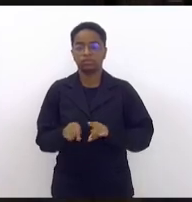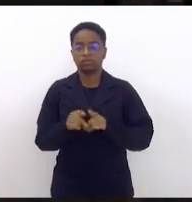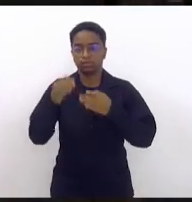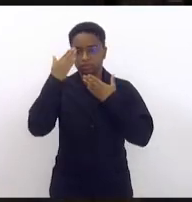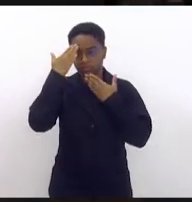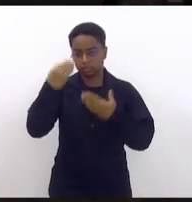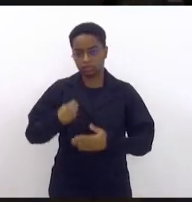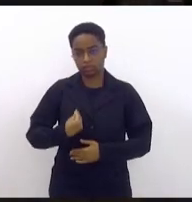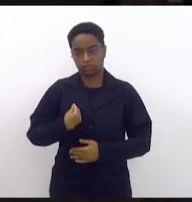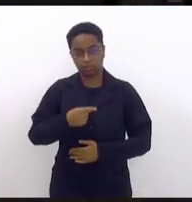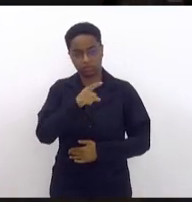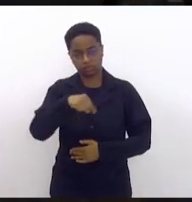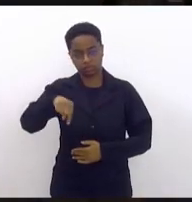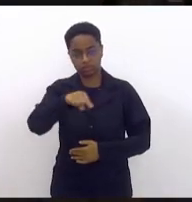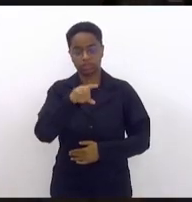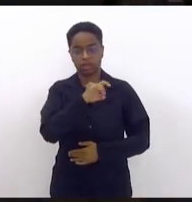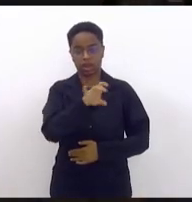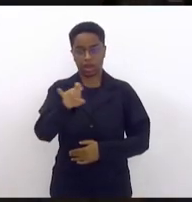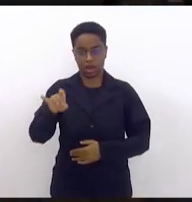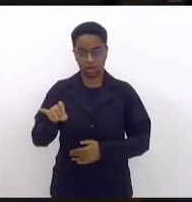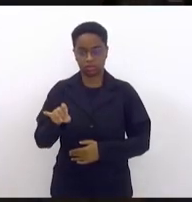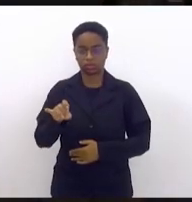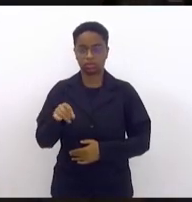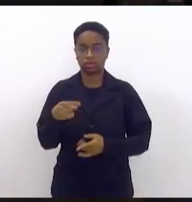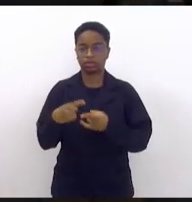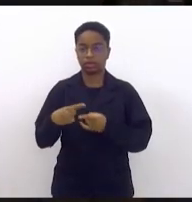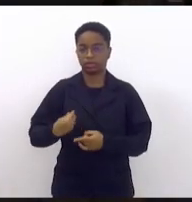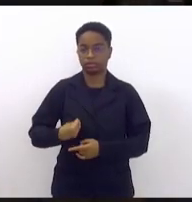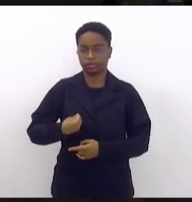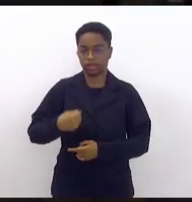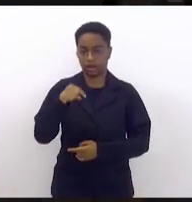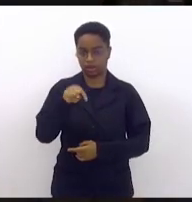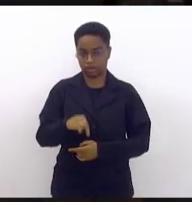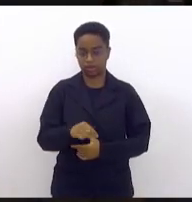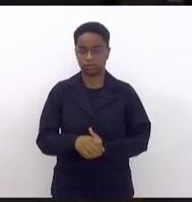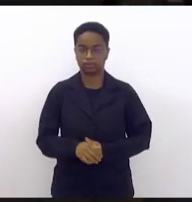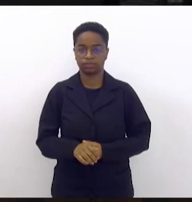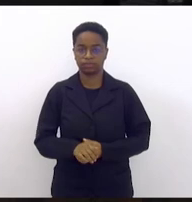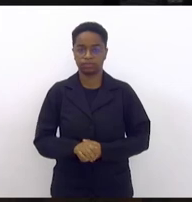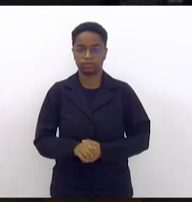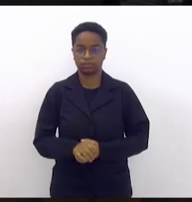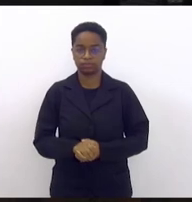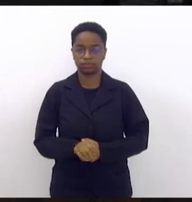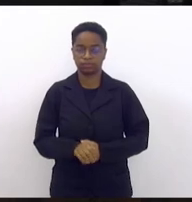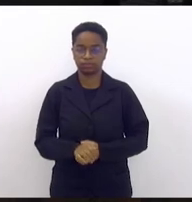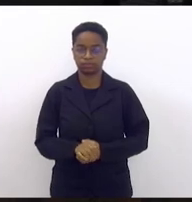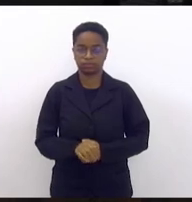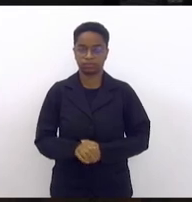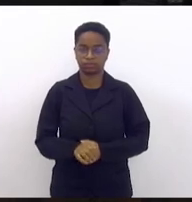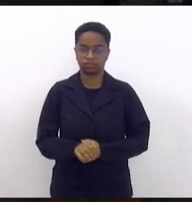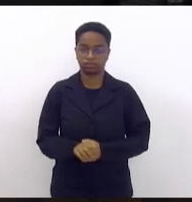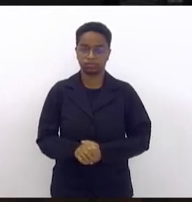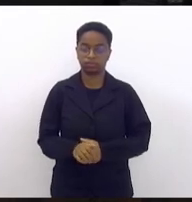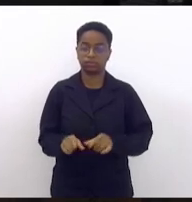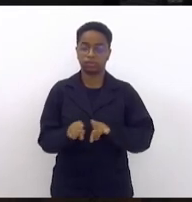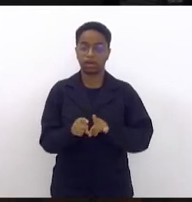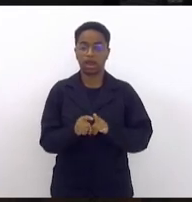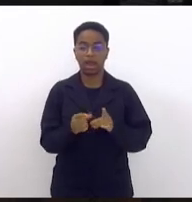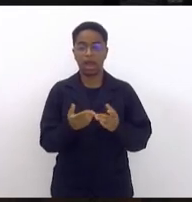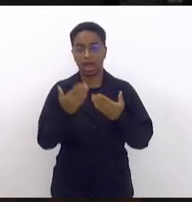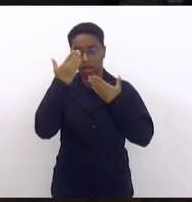presença de cada um de vocês que está aqui presente e agradecer a minha Assessoria